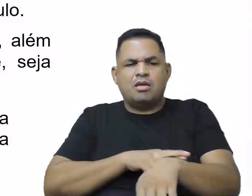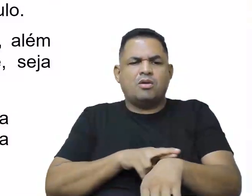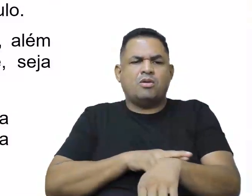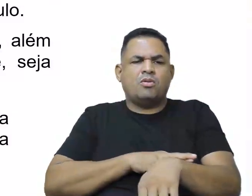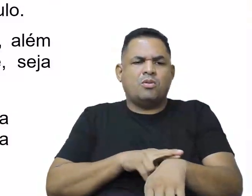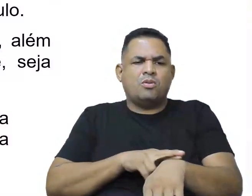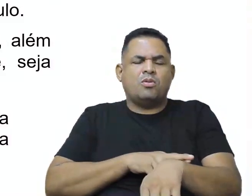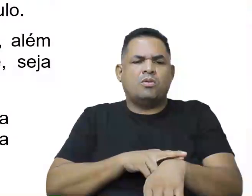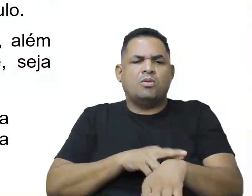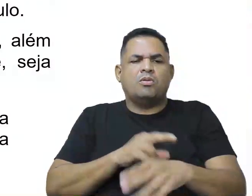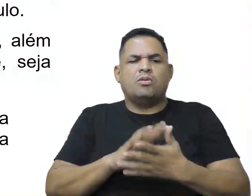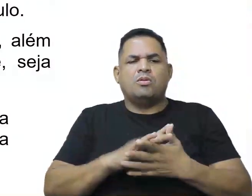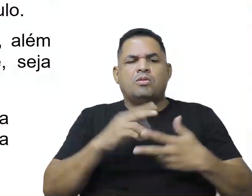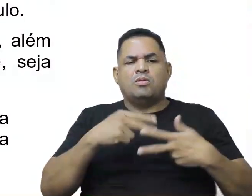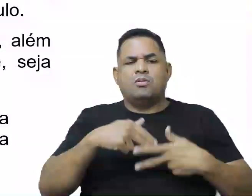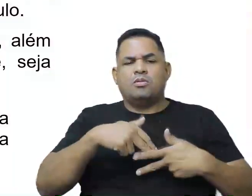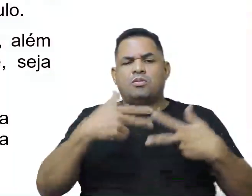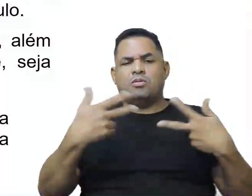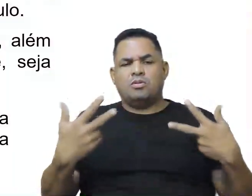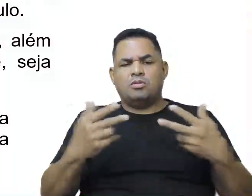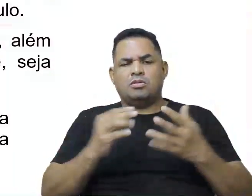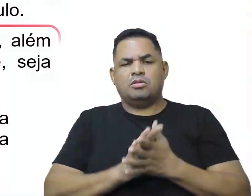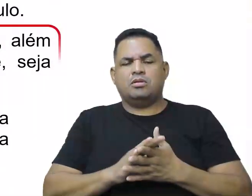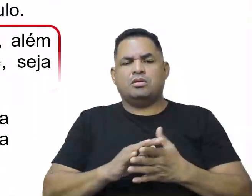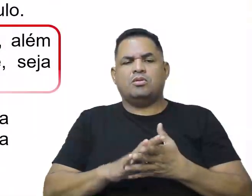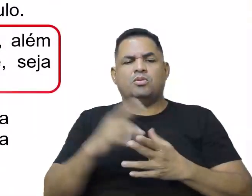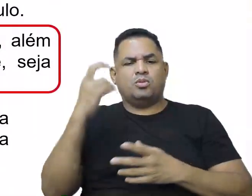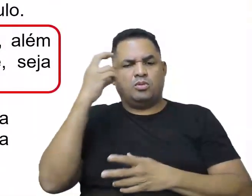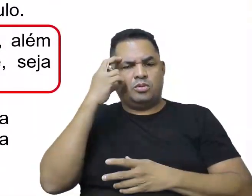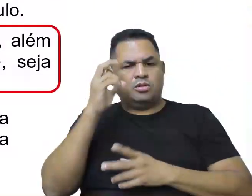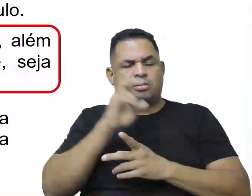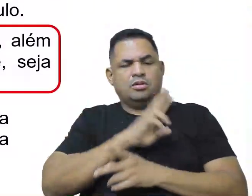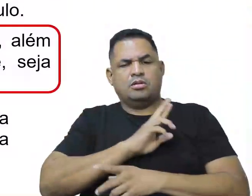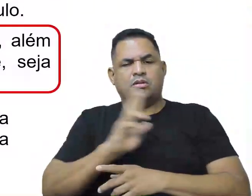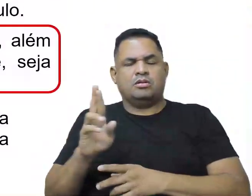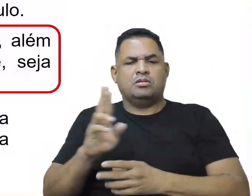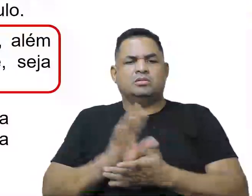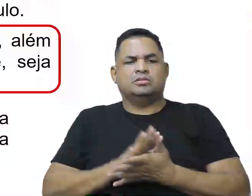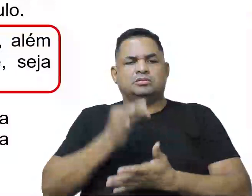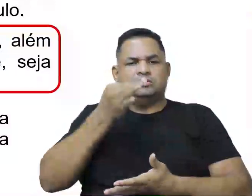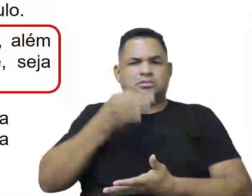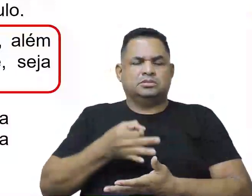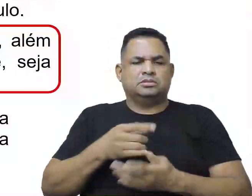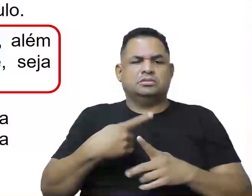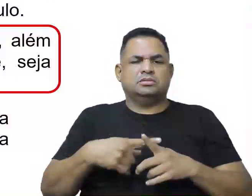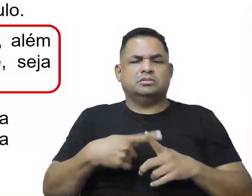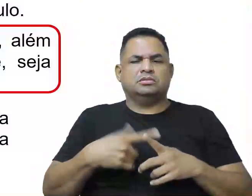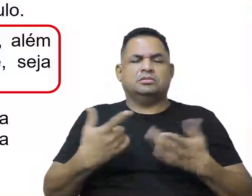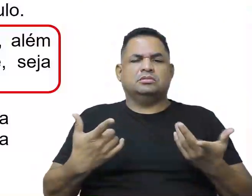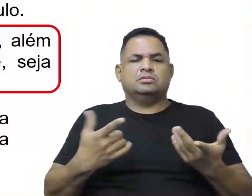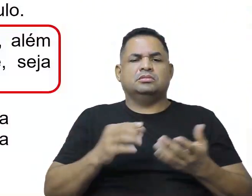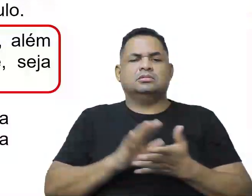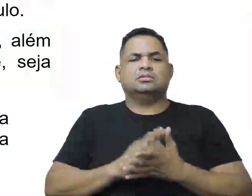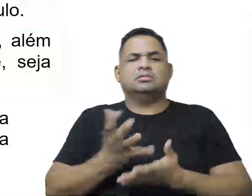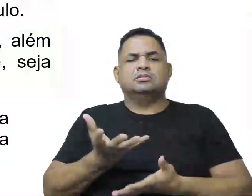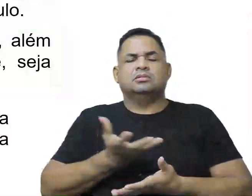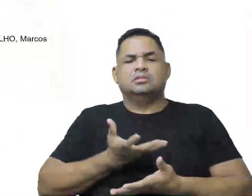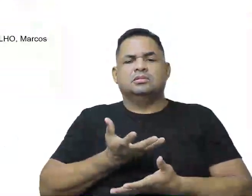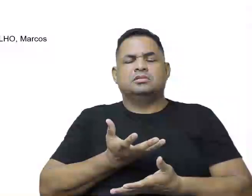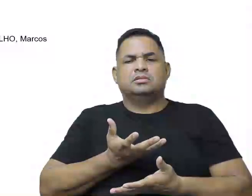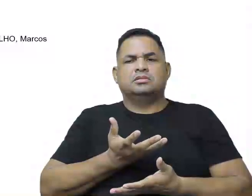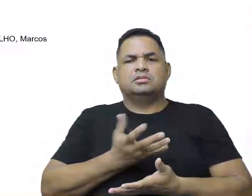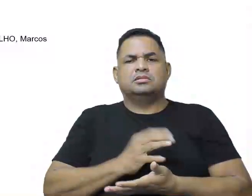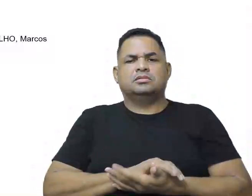seja tanto técnica seja cultural seja religiosa sim é essa questão é a questão correta porque eu que ele falou que ele quer